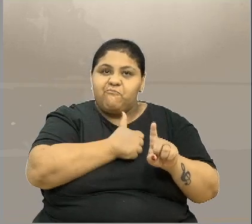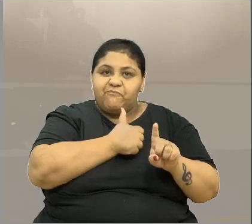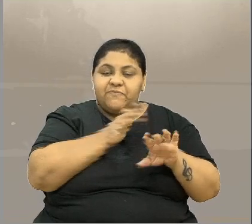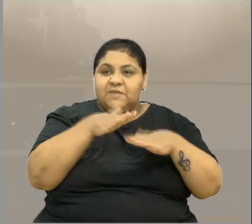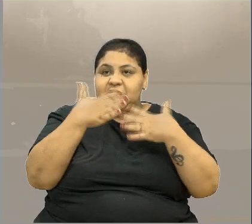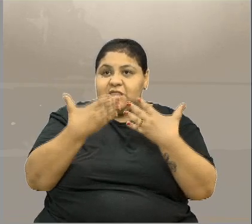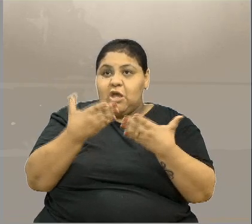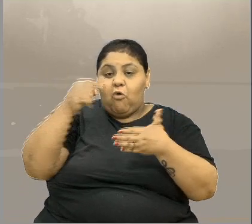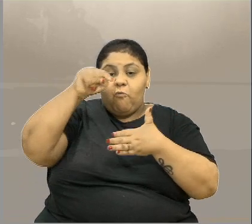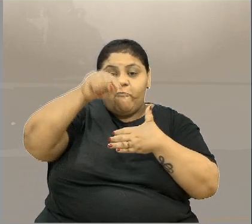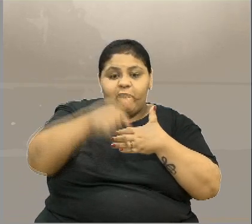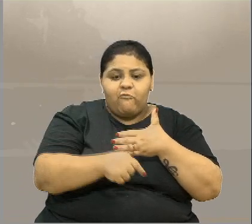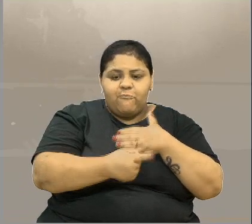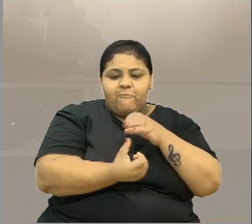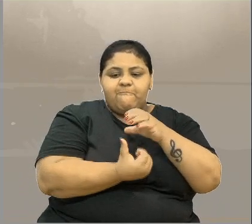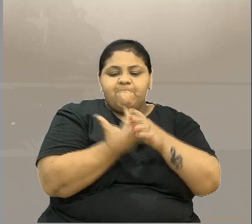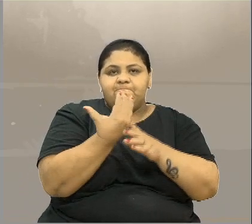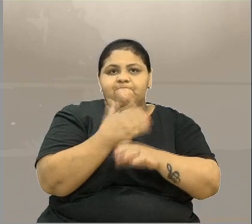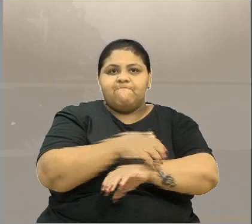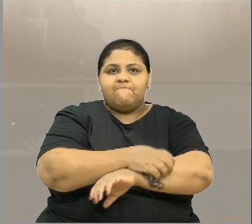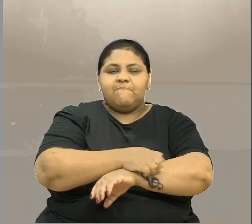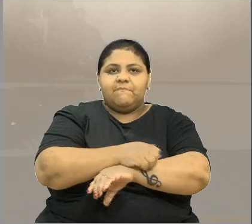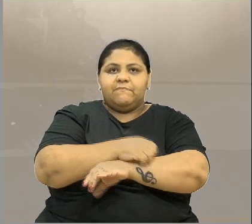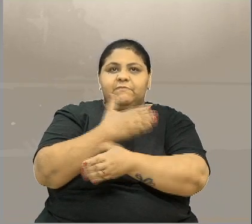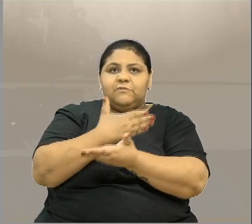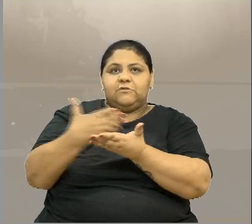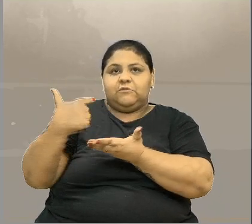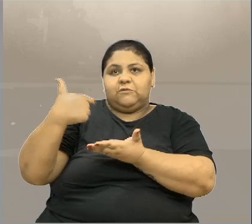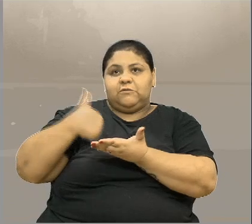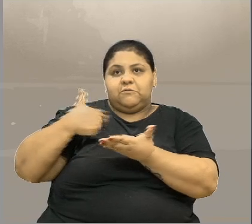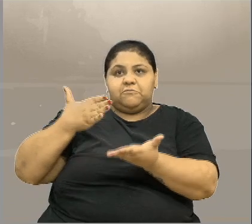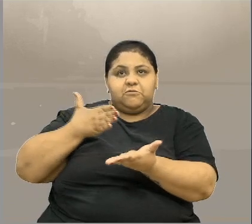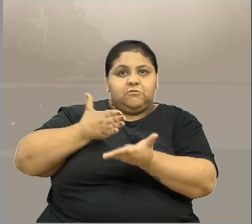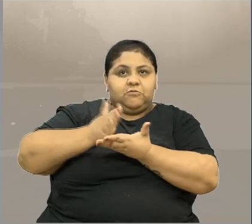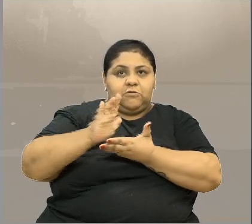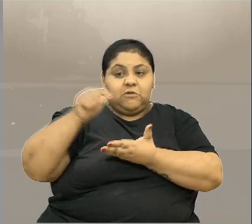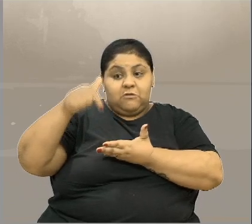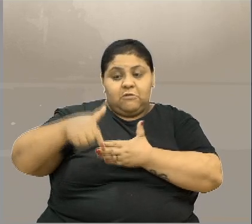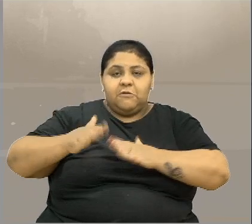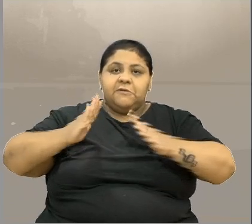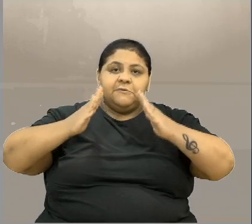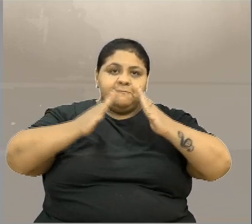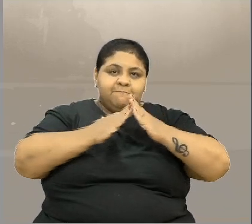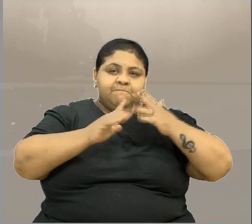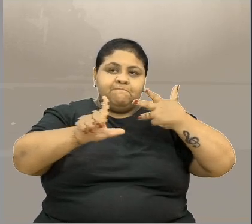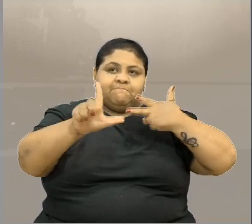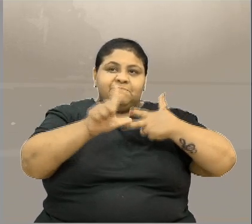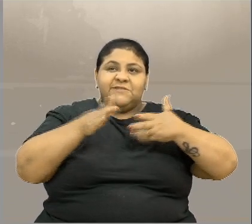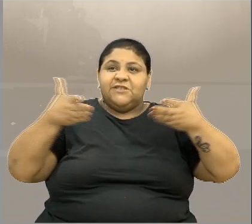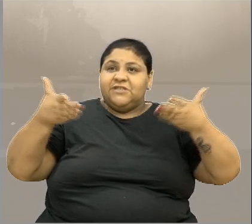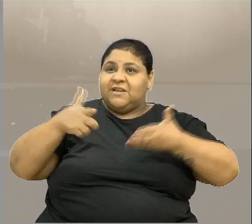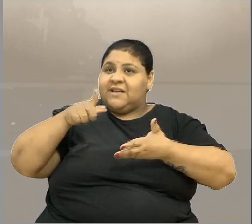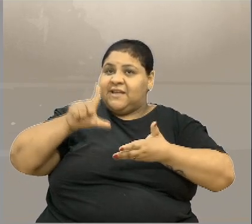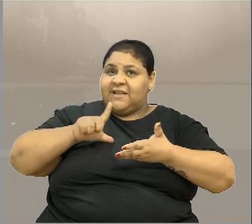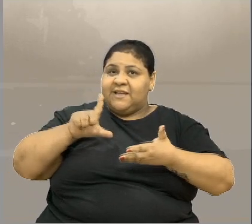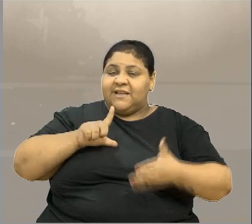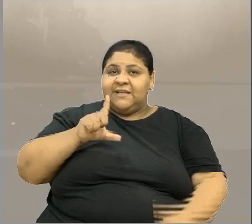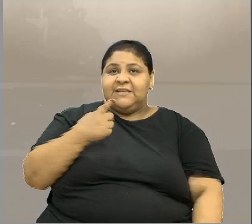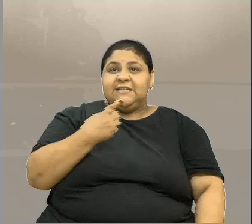fundo, né, que foi criado por uma iniciativa minha, aprovado por unanimidade desta Casa Legislativa, já conta com R$100